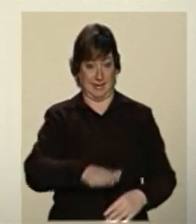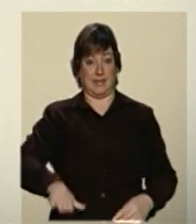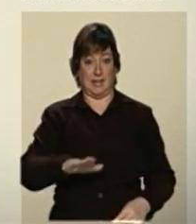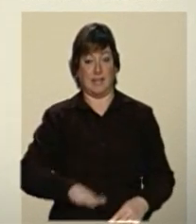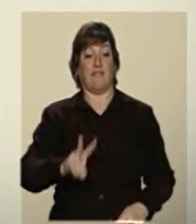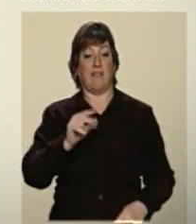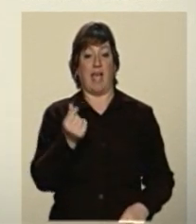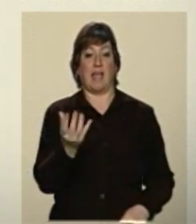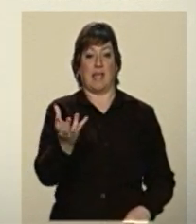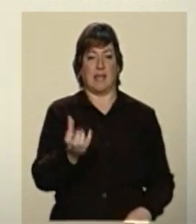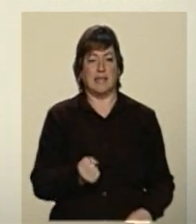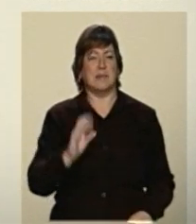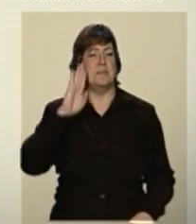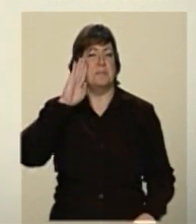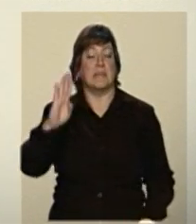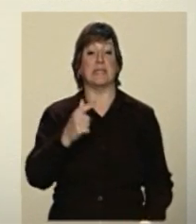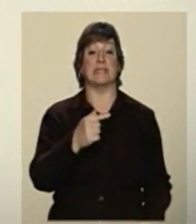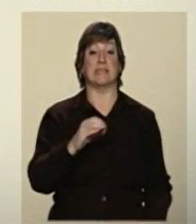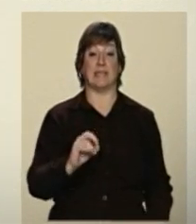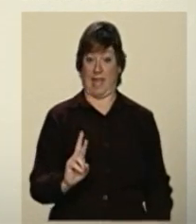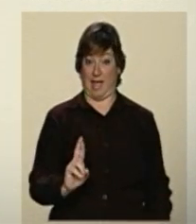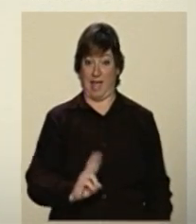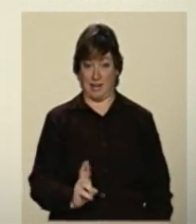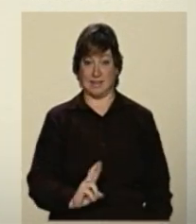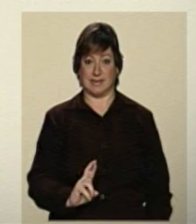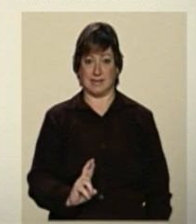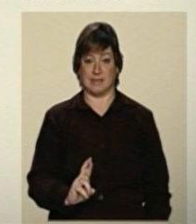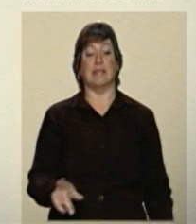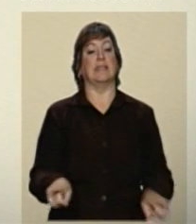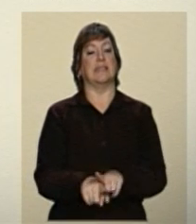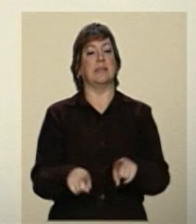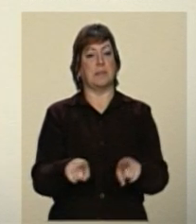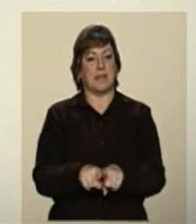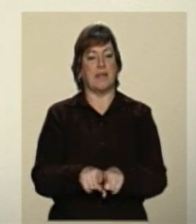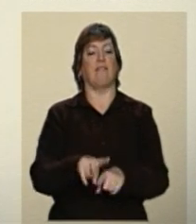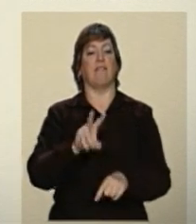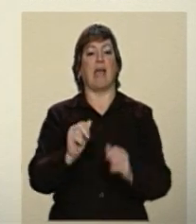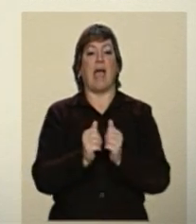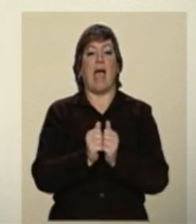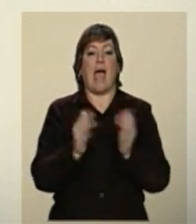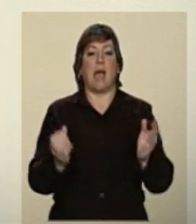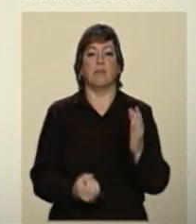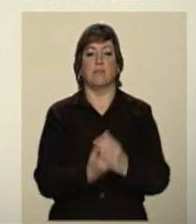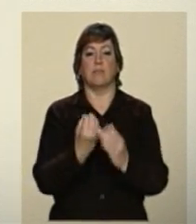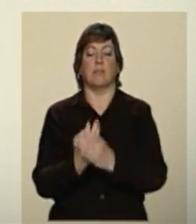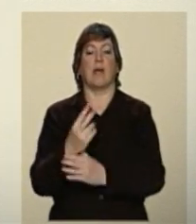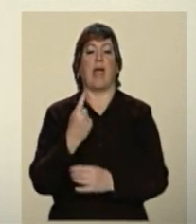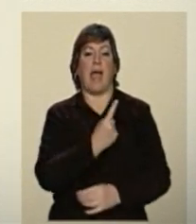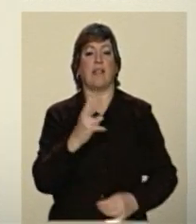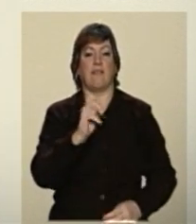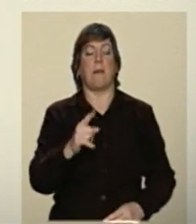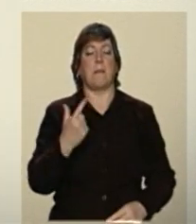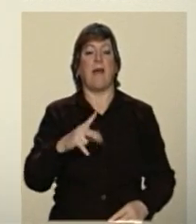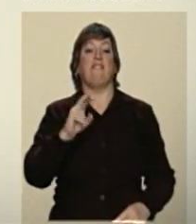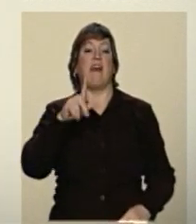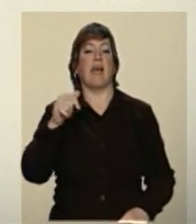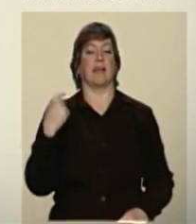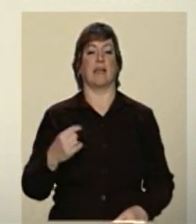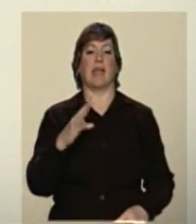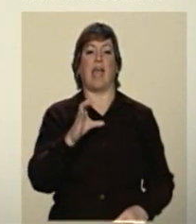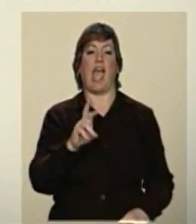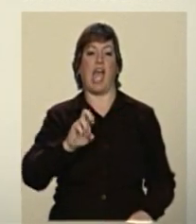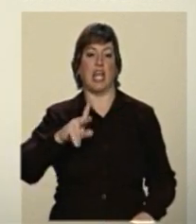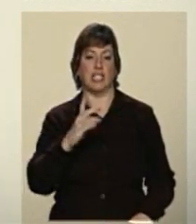vai receber no mínimo R 70 também vamos abrir cada vez mais vagas em creches para as